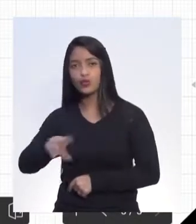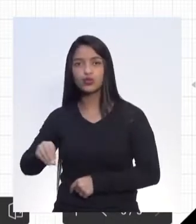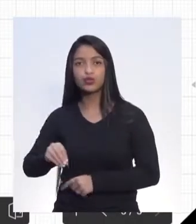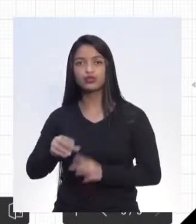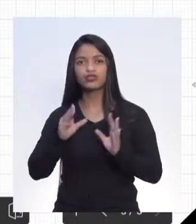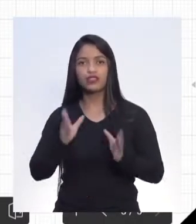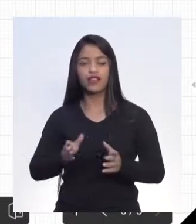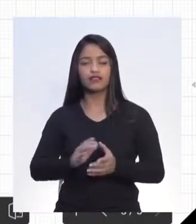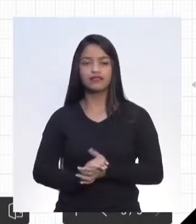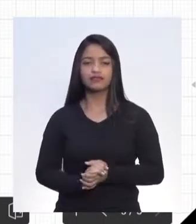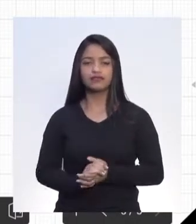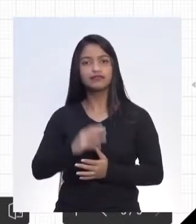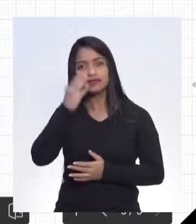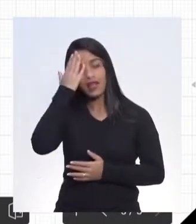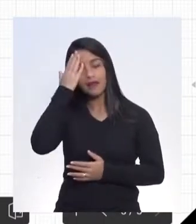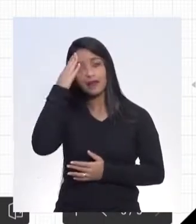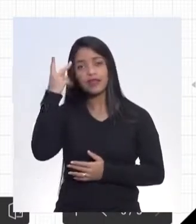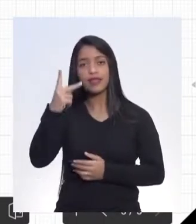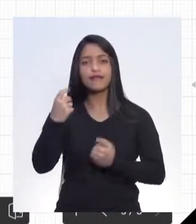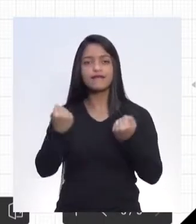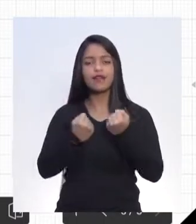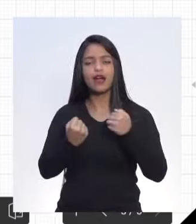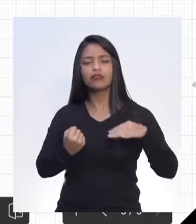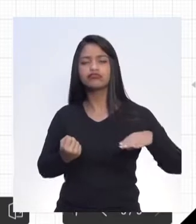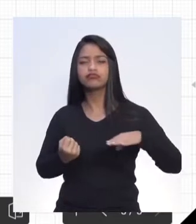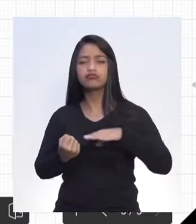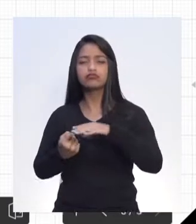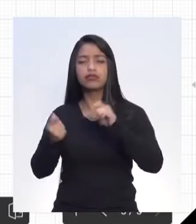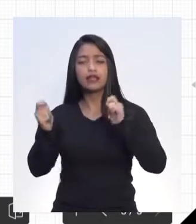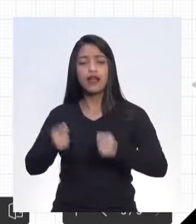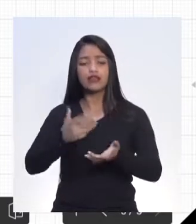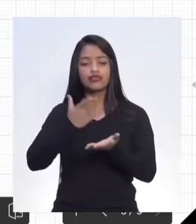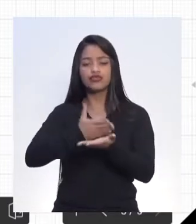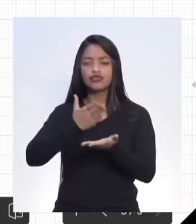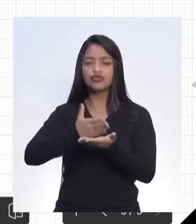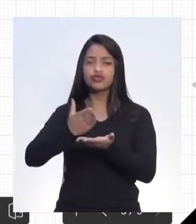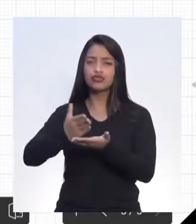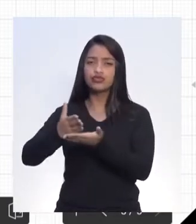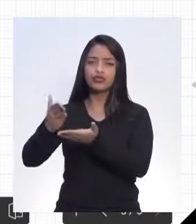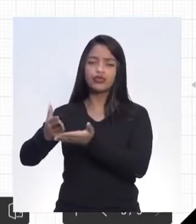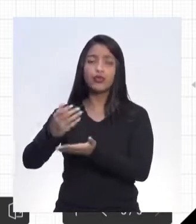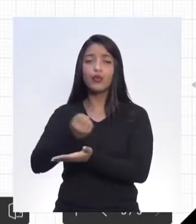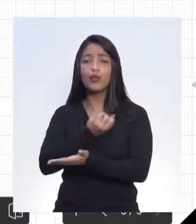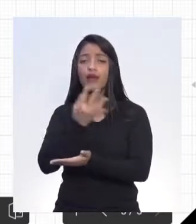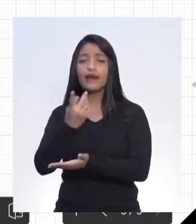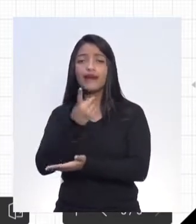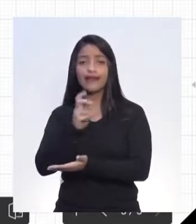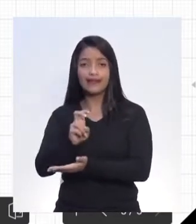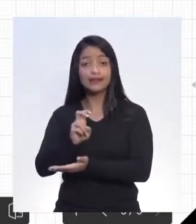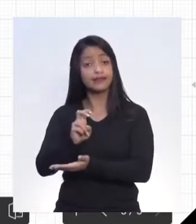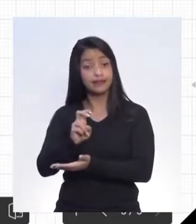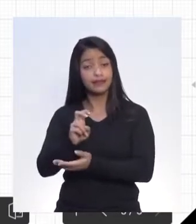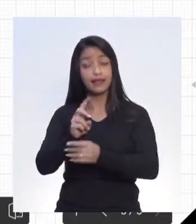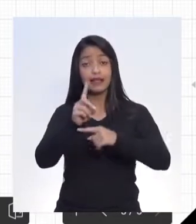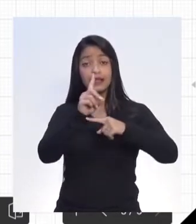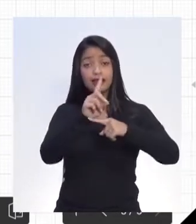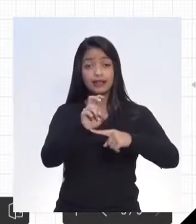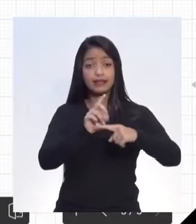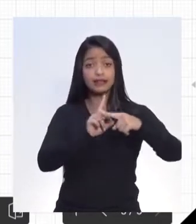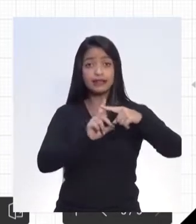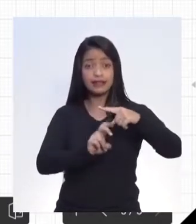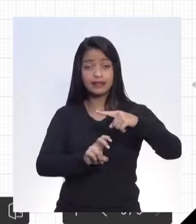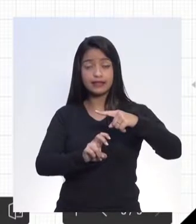pode dividir em 15 partes. Tá? Então, 15/15 é